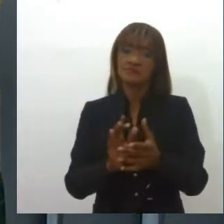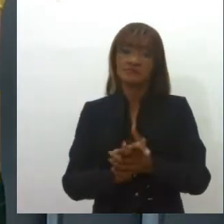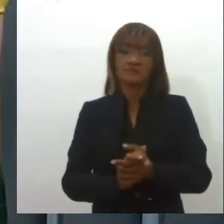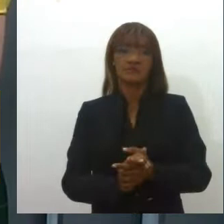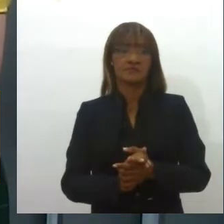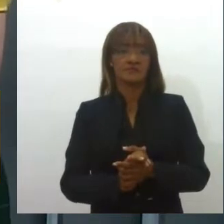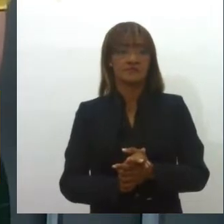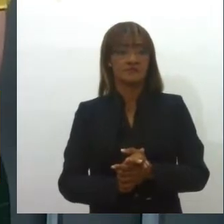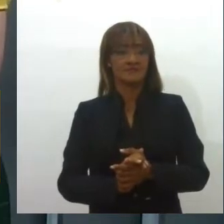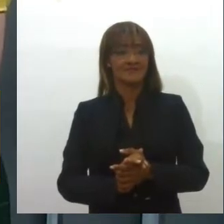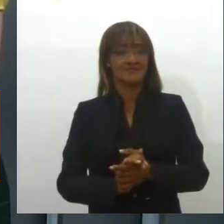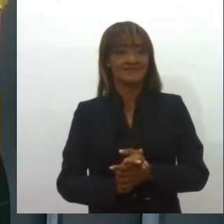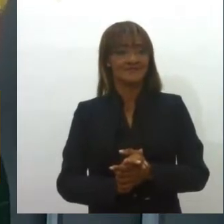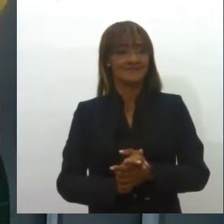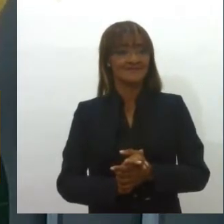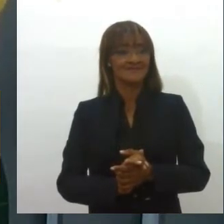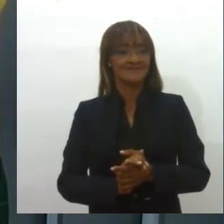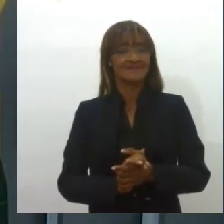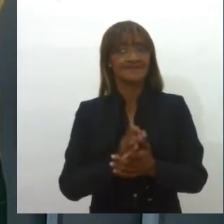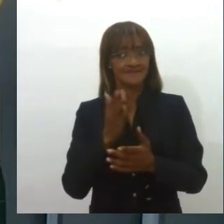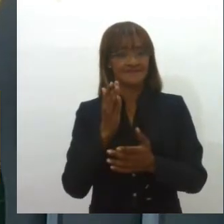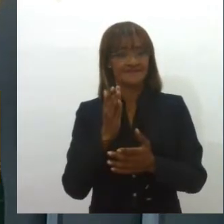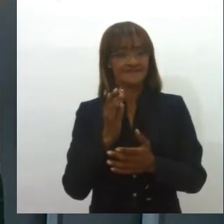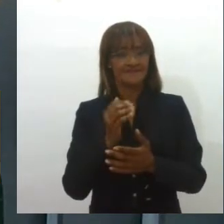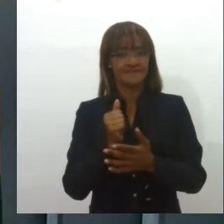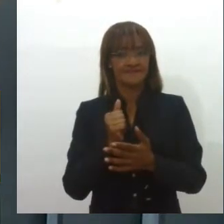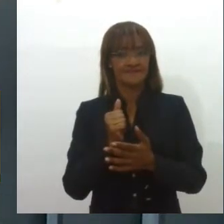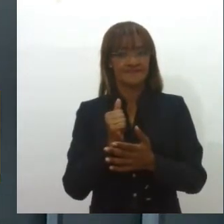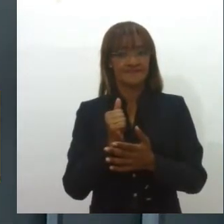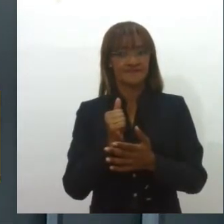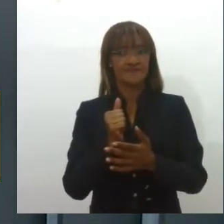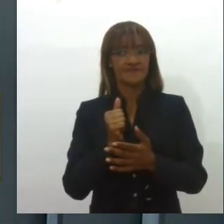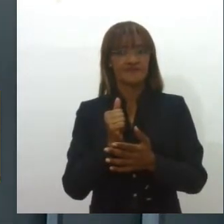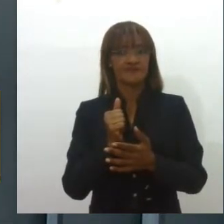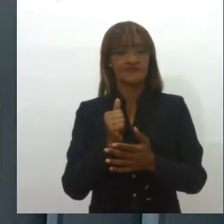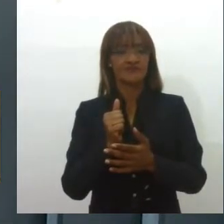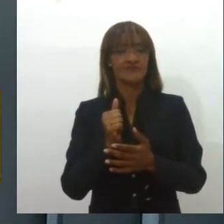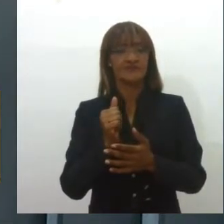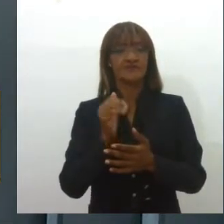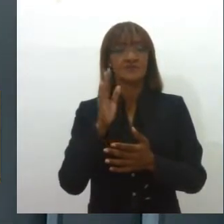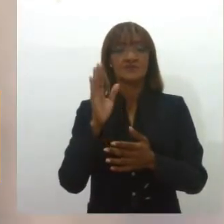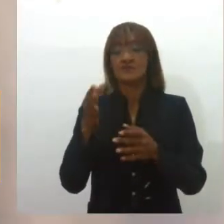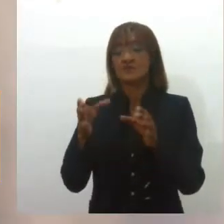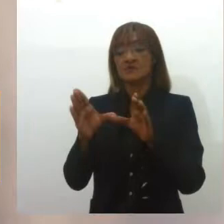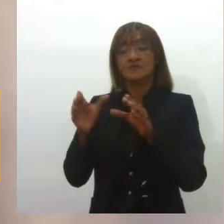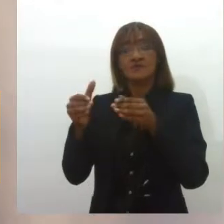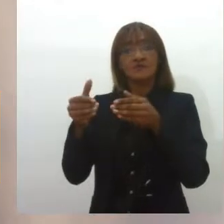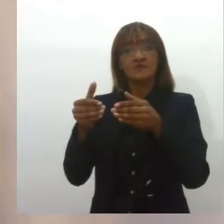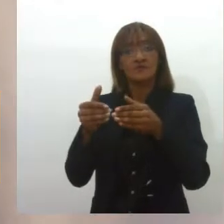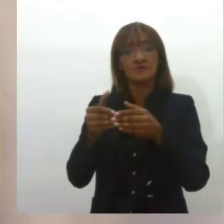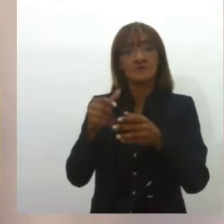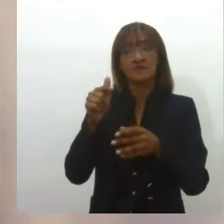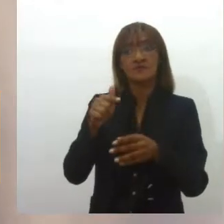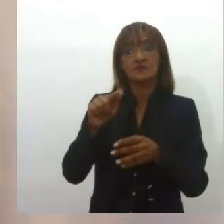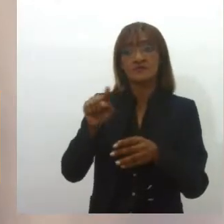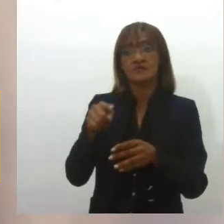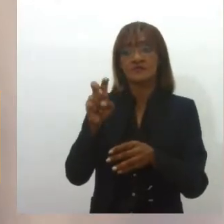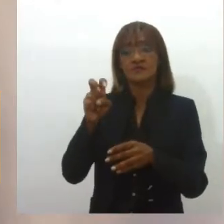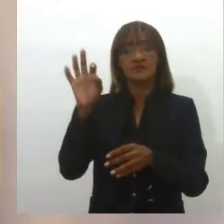Doutora, como eles é que... Pode falar. Eles fazem parte de 7,5% da população brasileira, né?